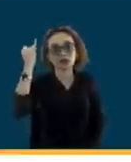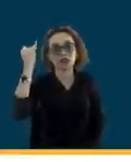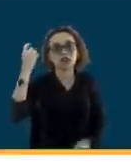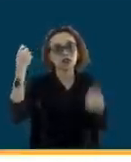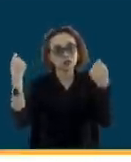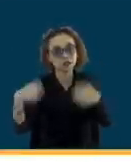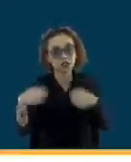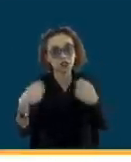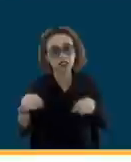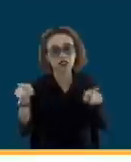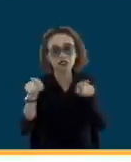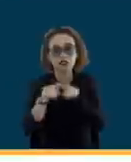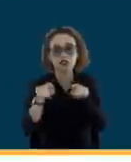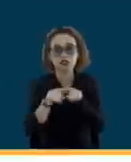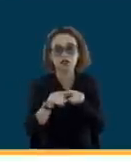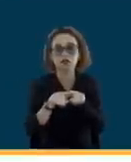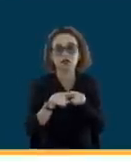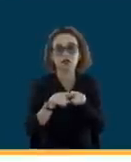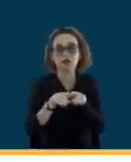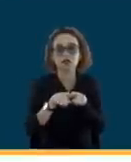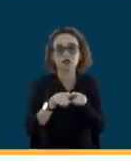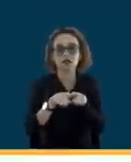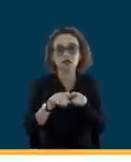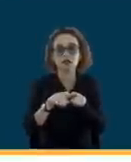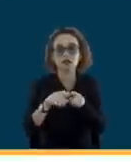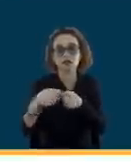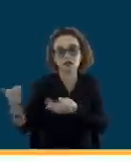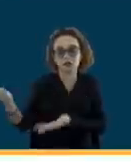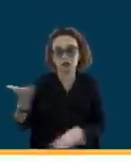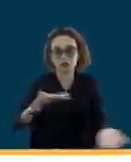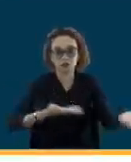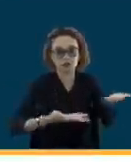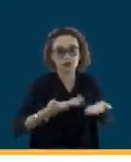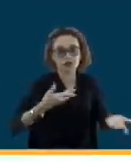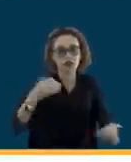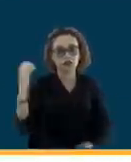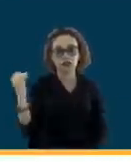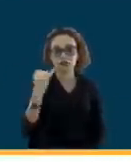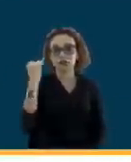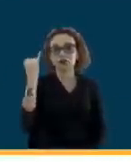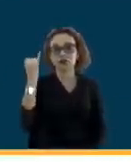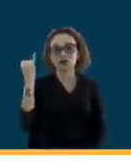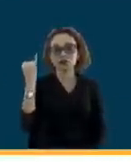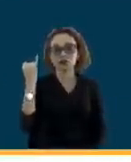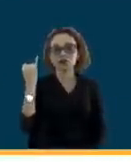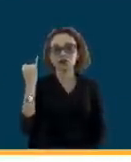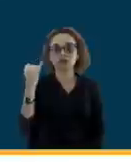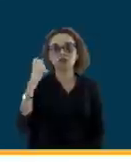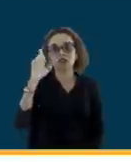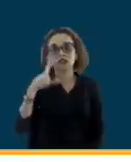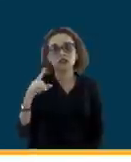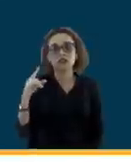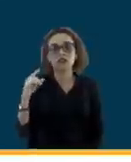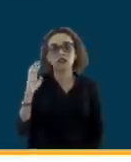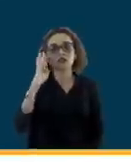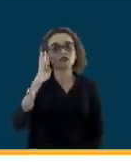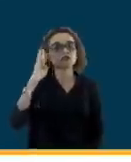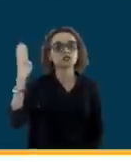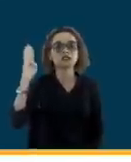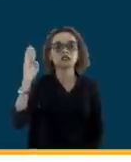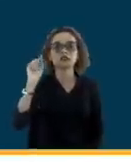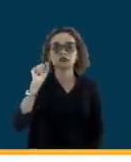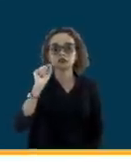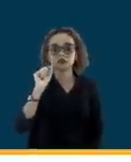é capaz de articulações importantes nesse momento, né? E isso é fundamental, isso dá